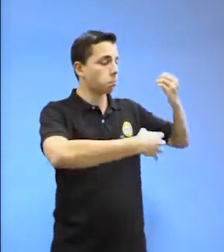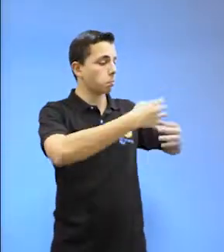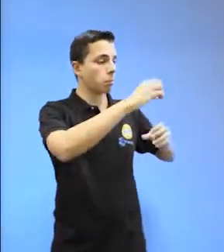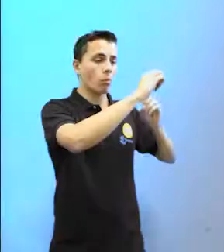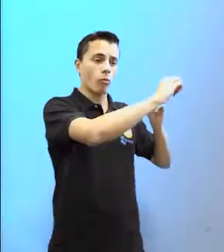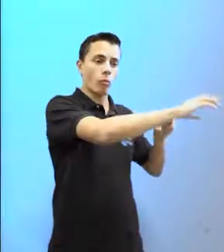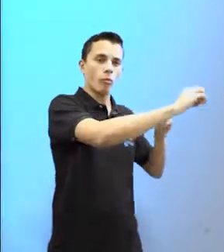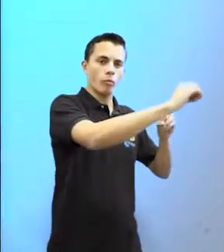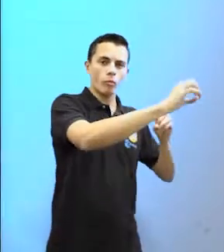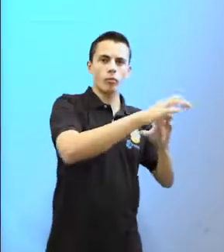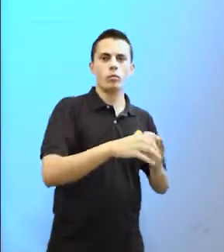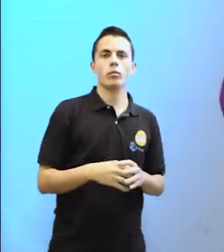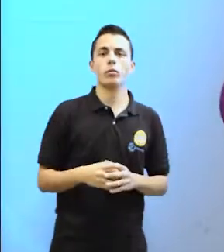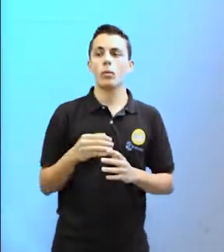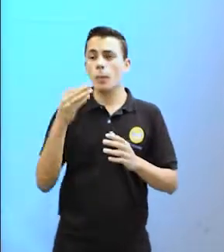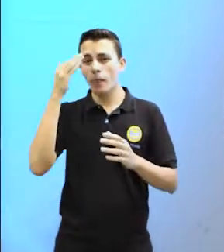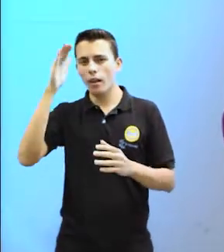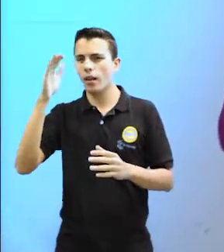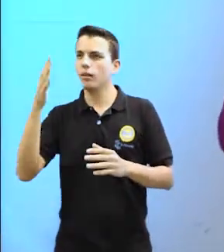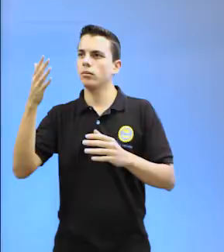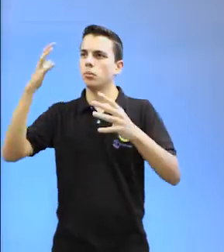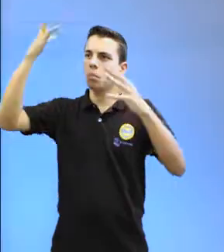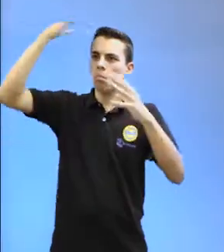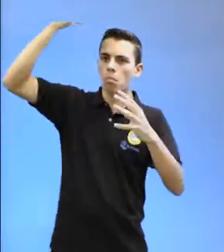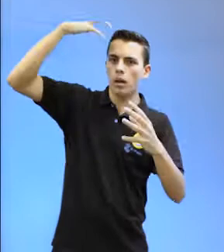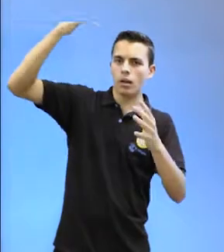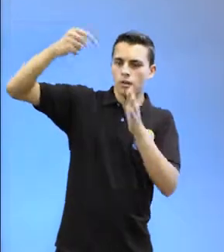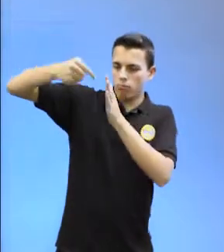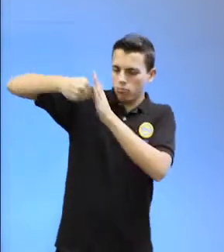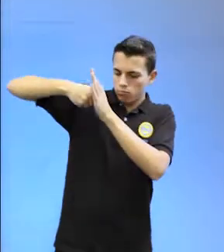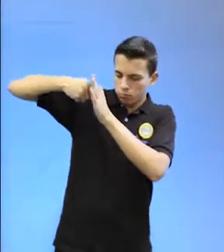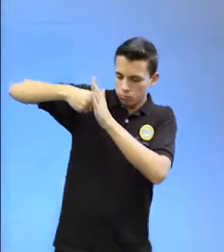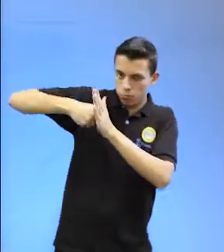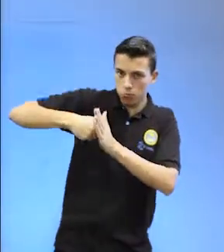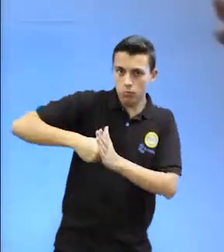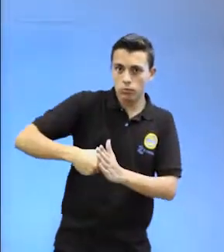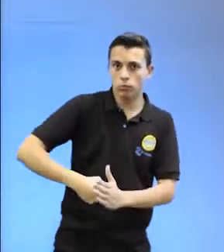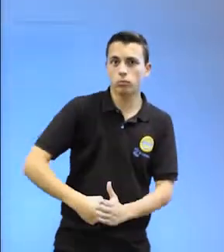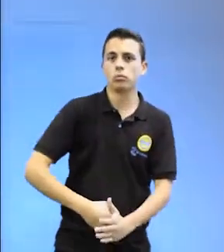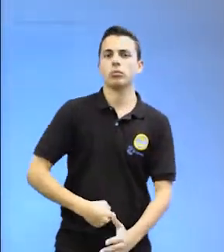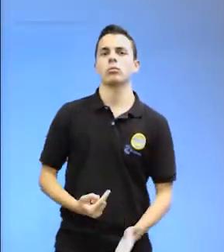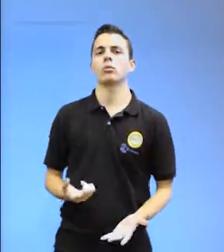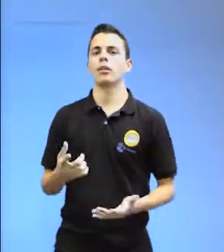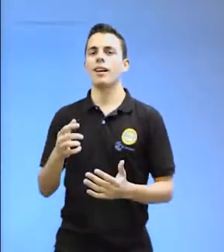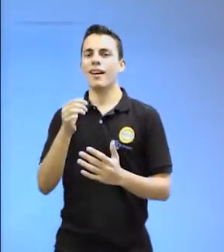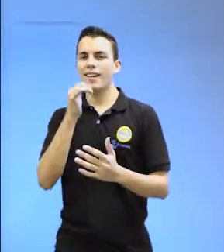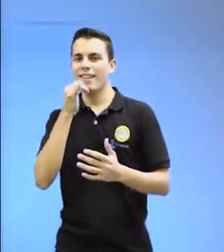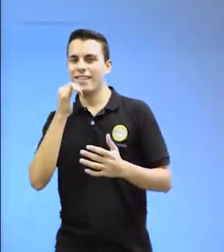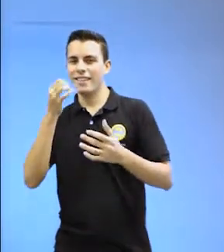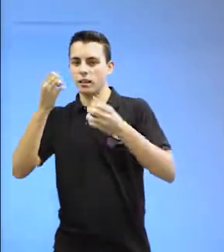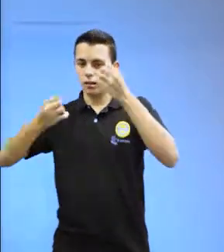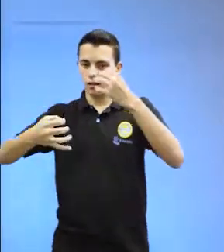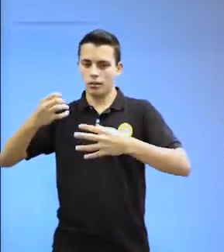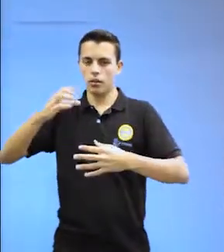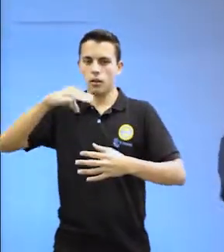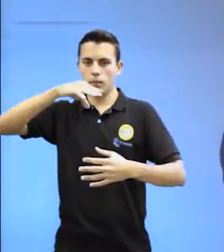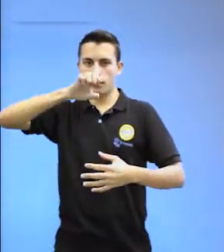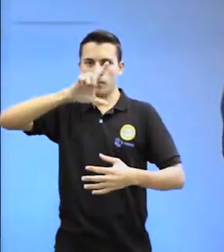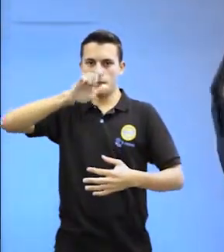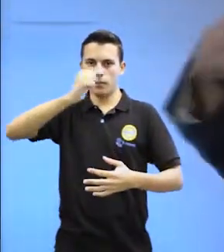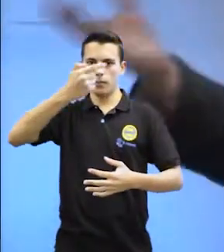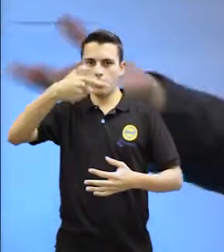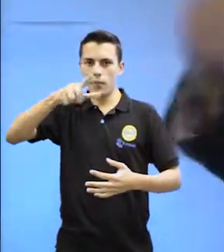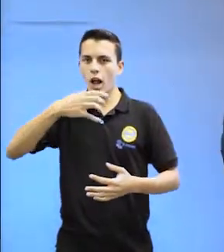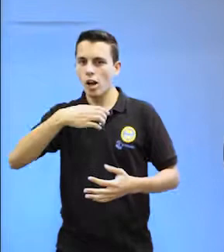No banho, de se tocar. No banho, tocar. Ela ensina, ela usa de forma bem didática, uhum. Pega um melão, que ela vai fazendo no melão e